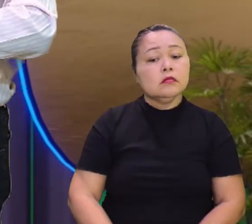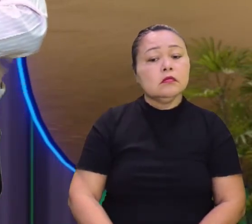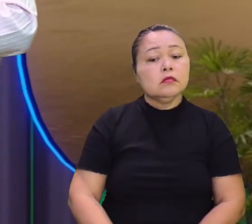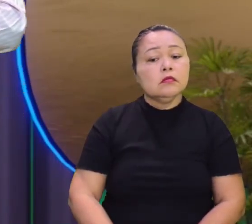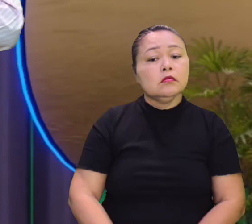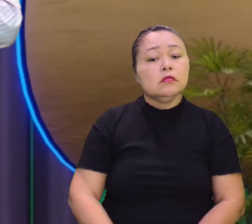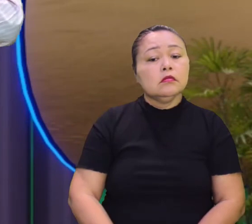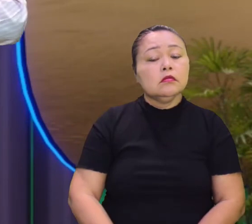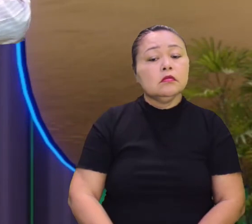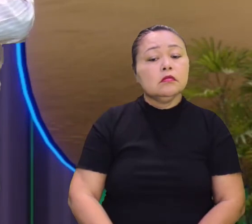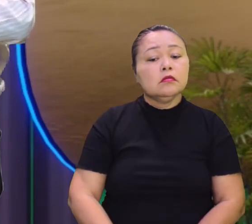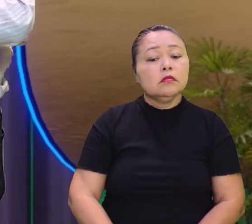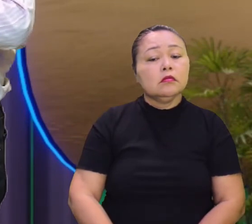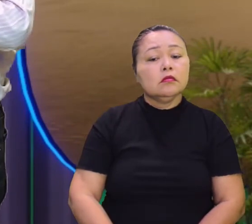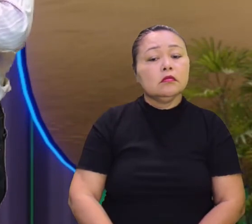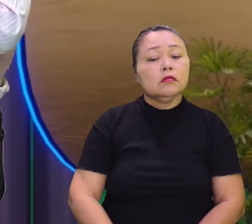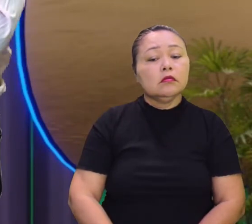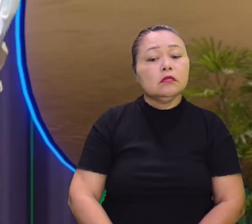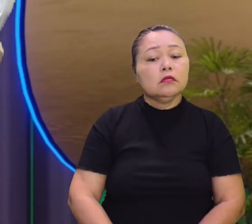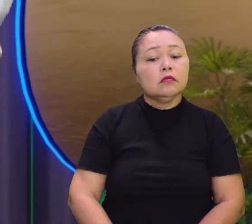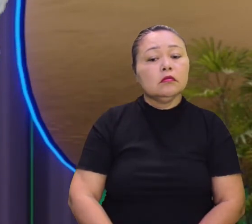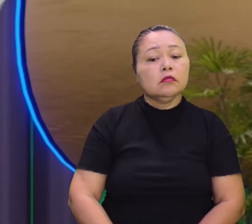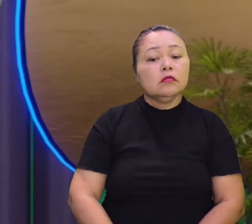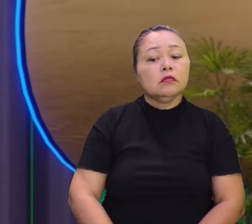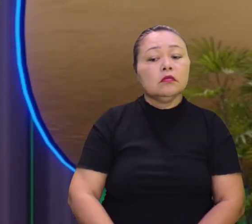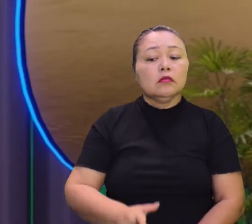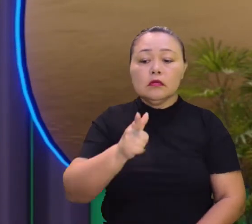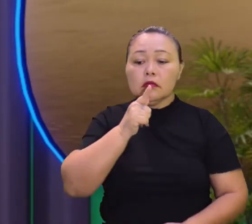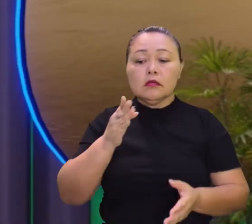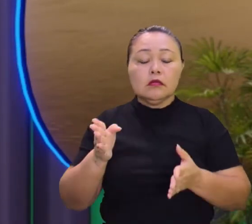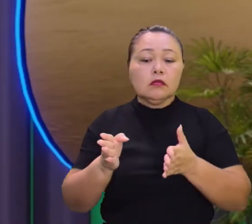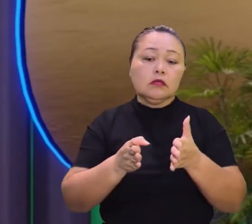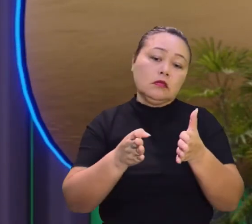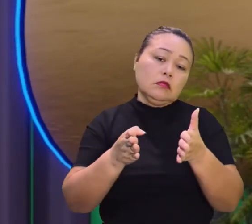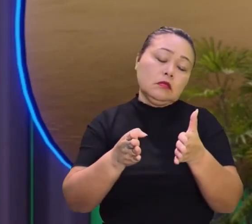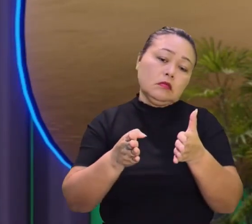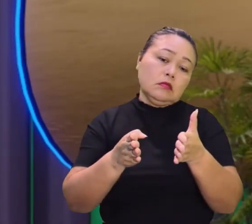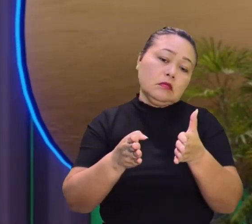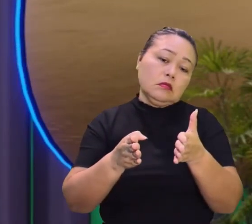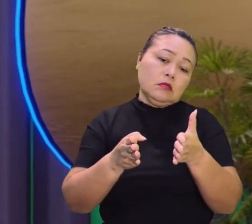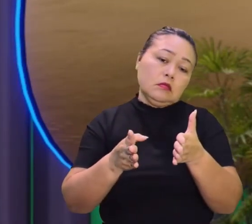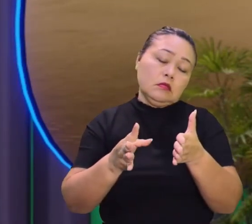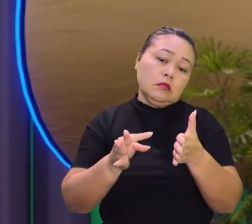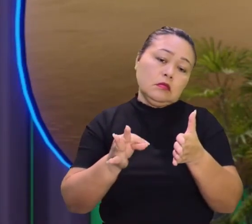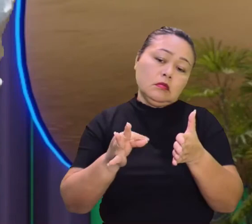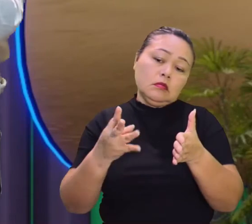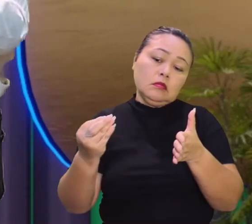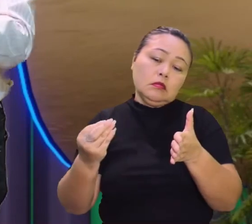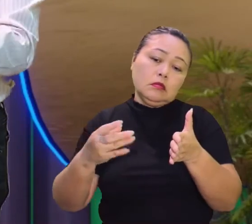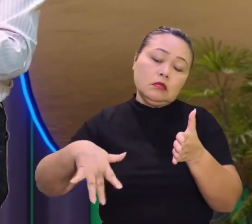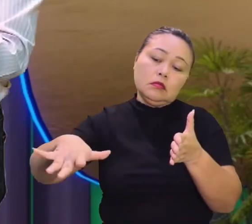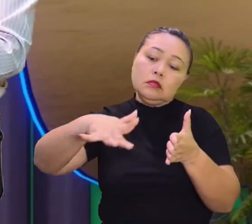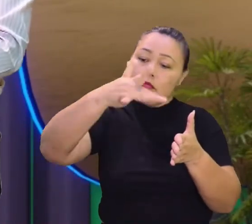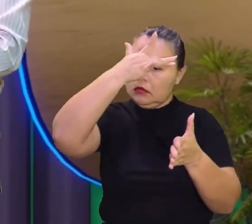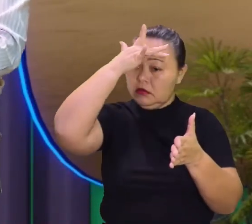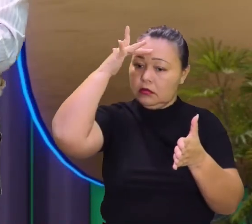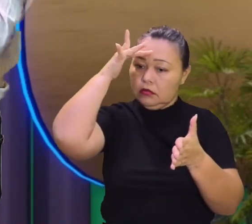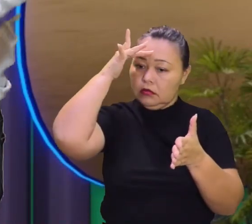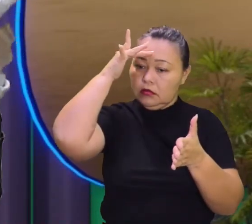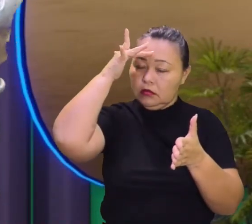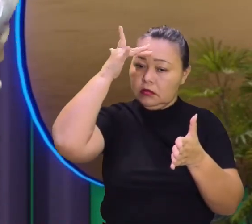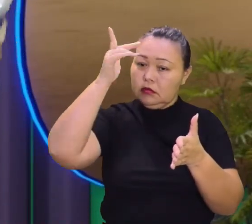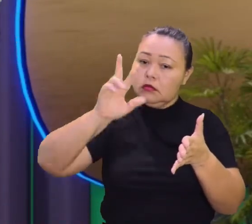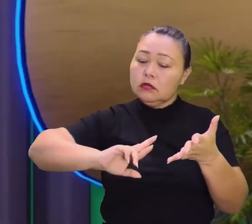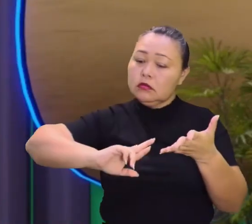por ser um rio que vai ser importante para uma quantidade muito grande de pessoas. Muito bem.